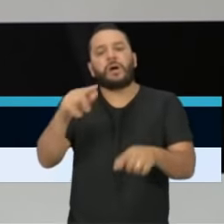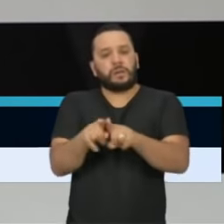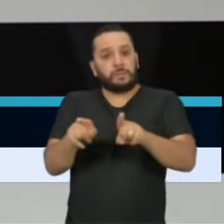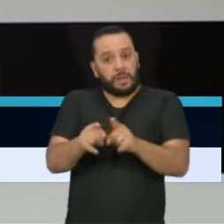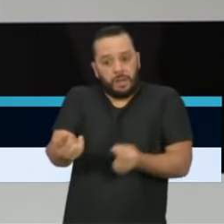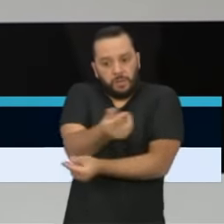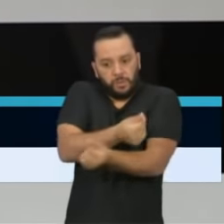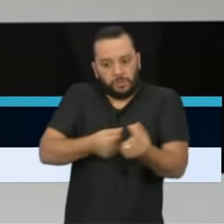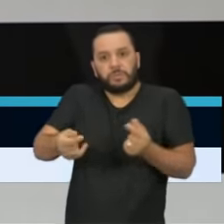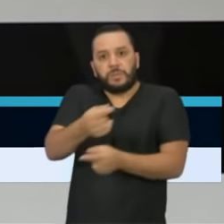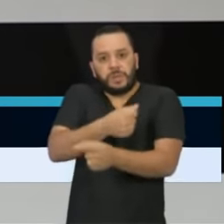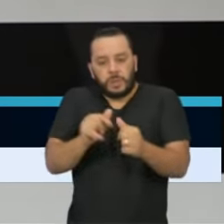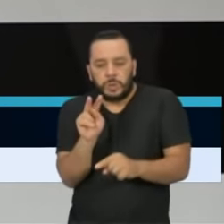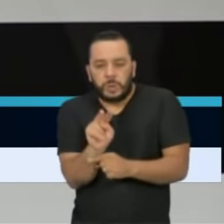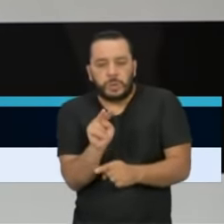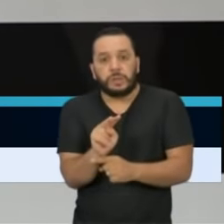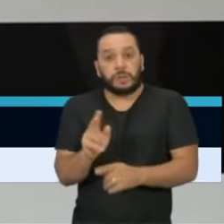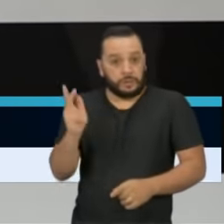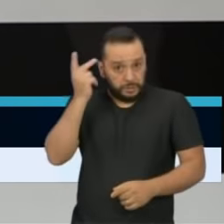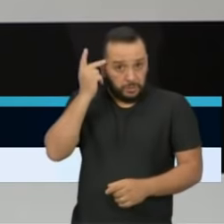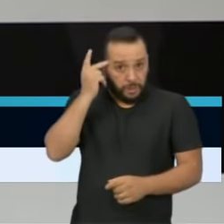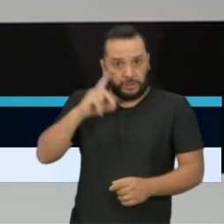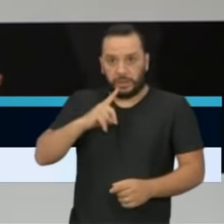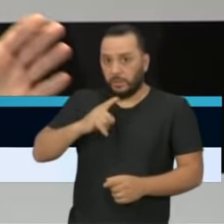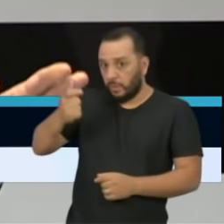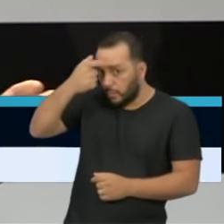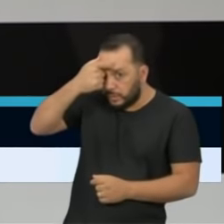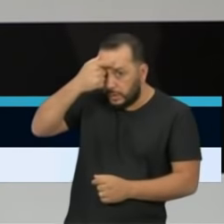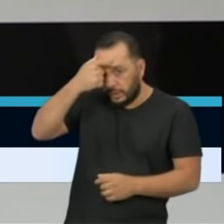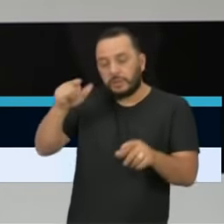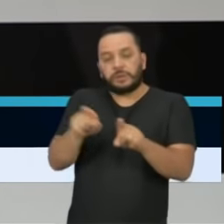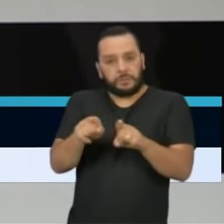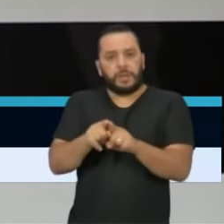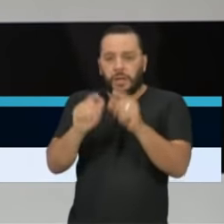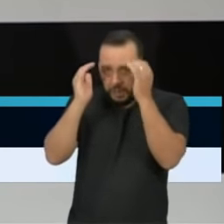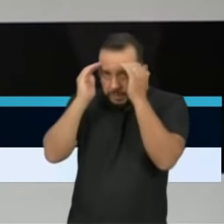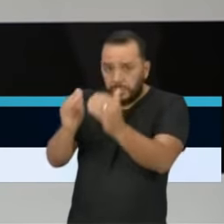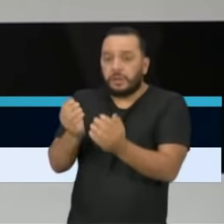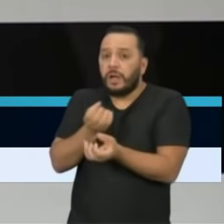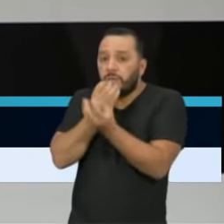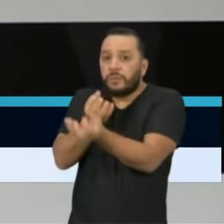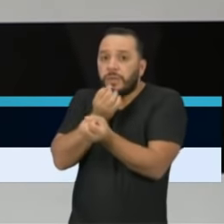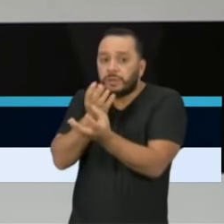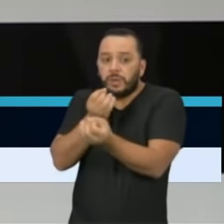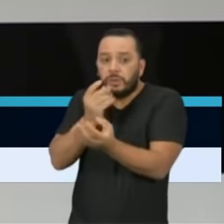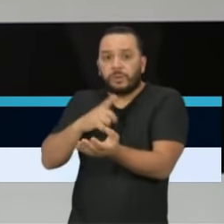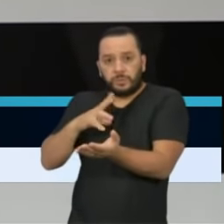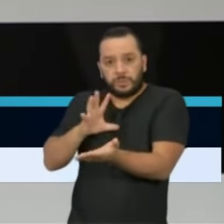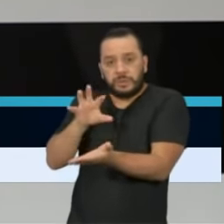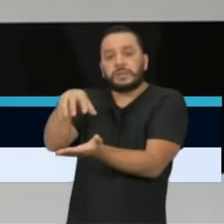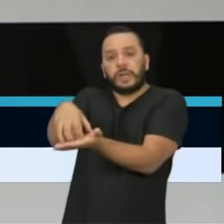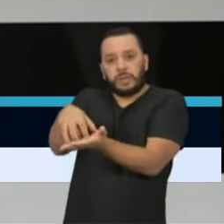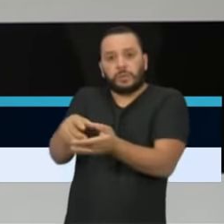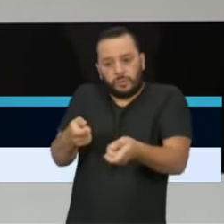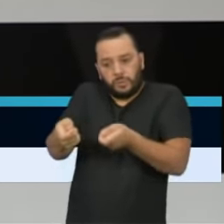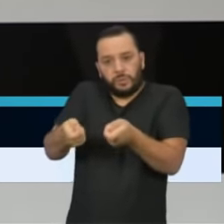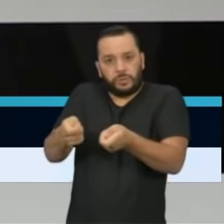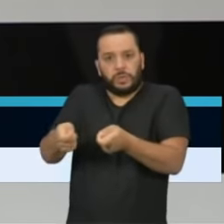tem consciência e respeito pelas informações que são provenientes deste centro de contingência